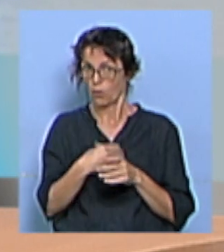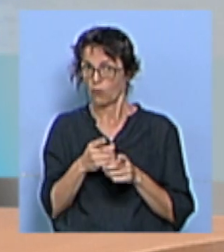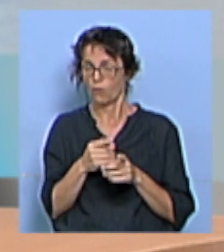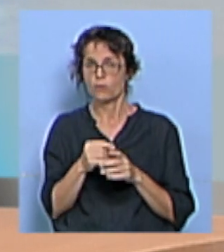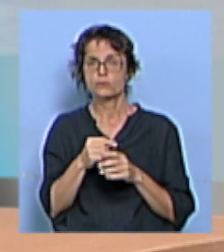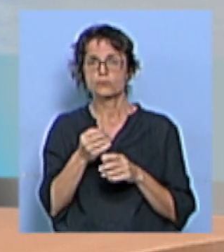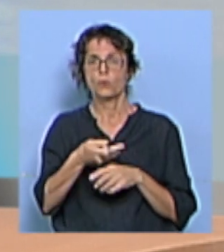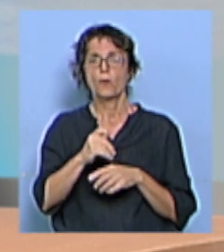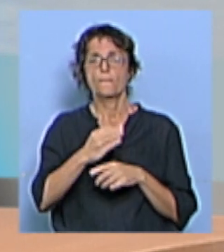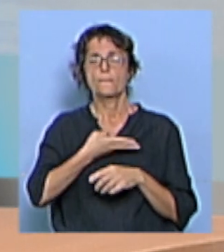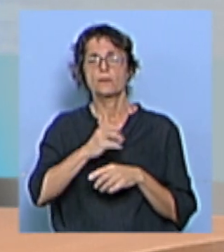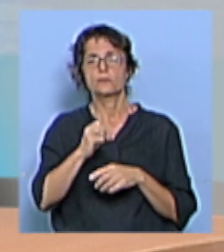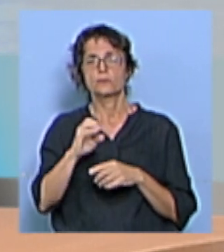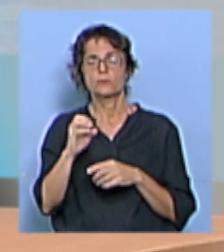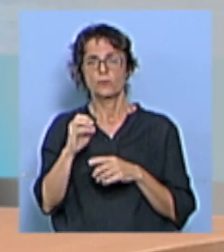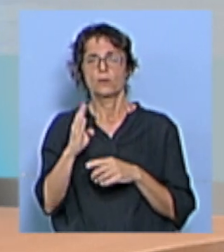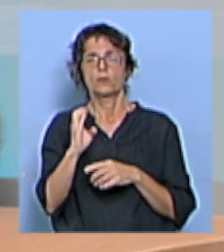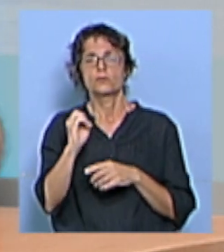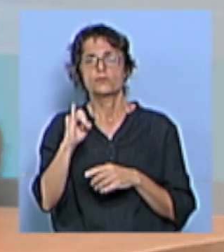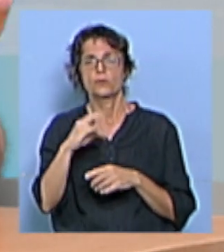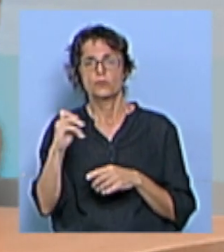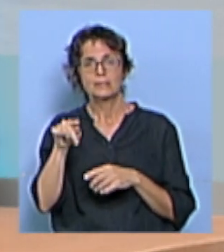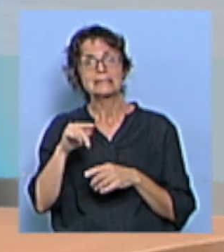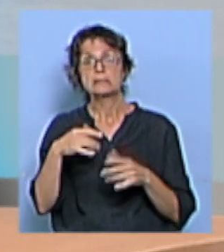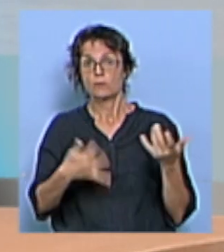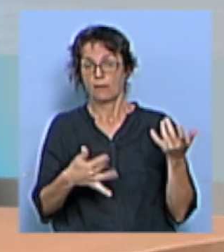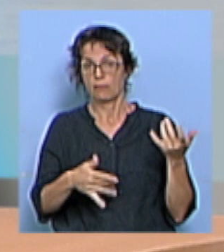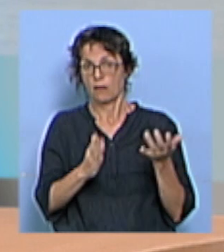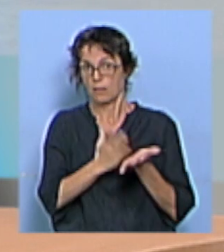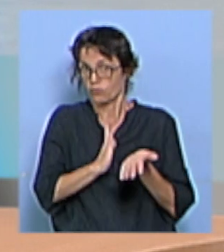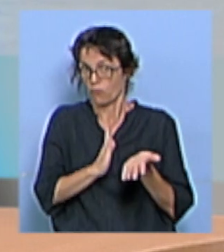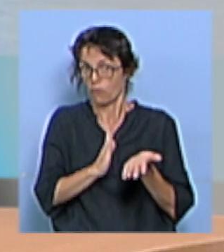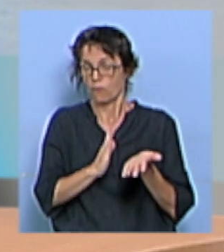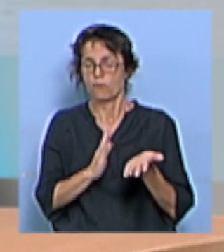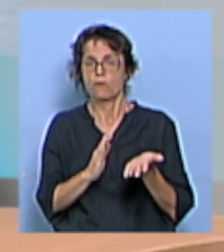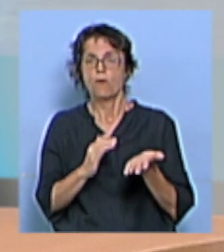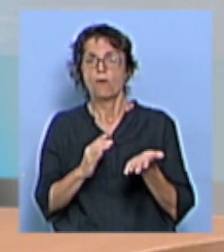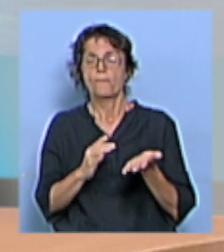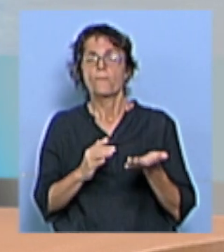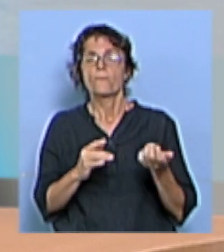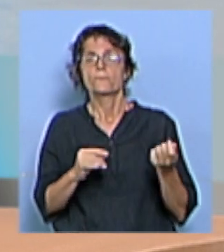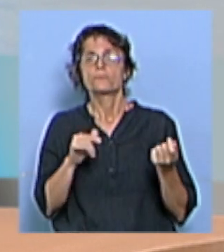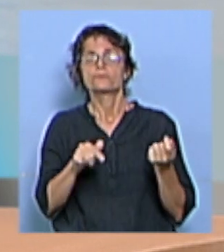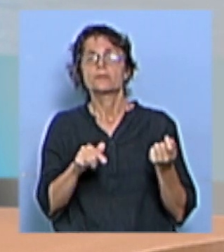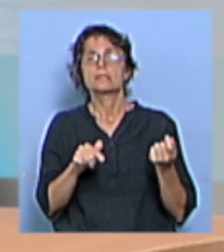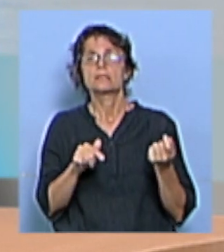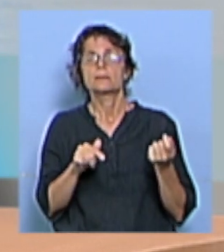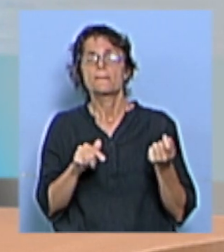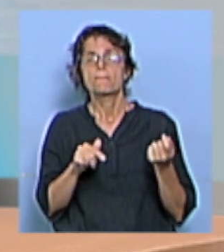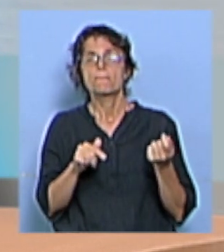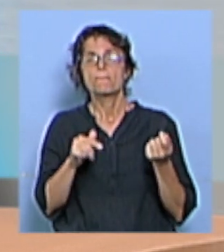de guitarra, portanto é um instrumental, só guitarra, viola, a